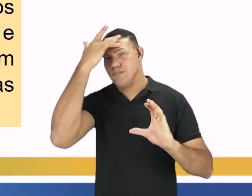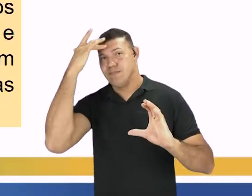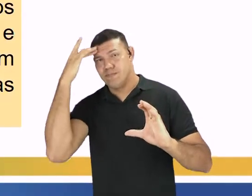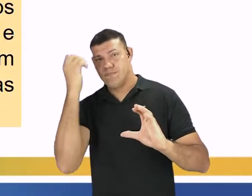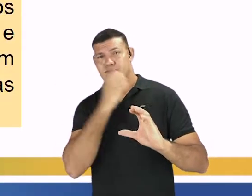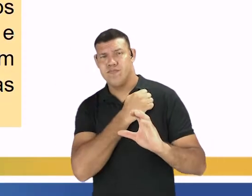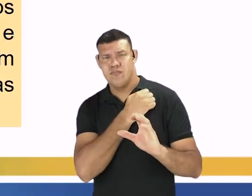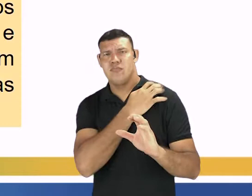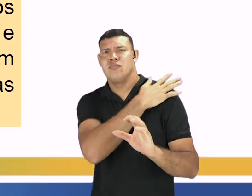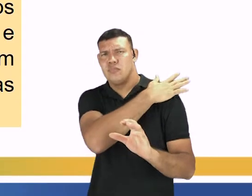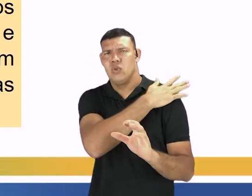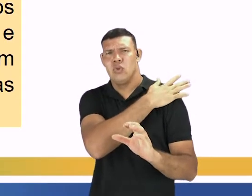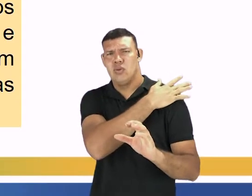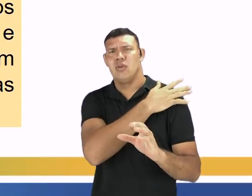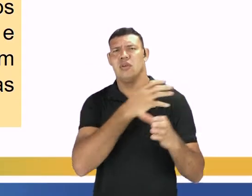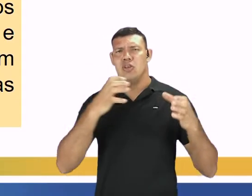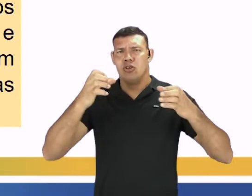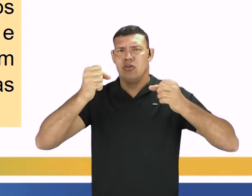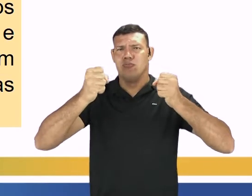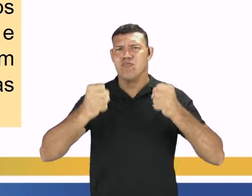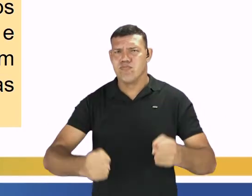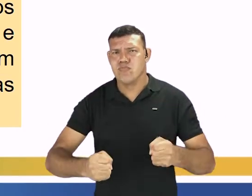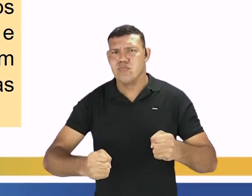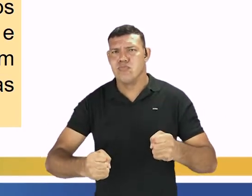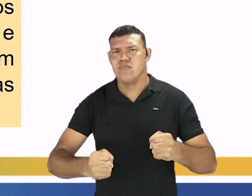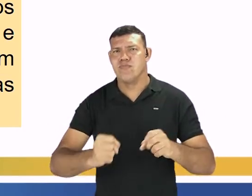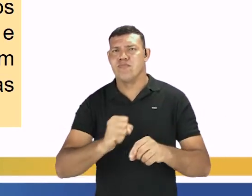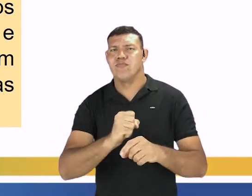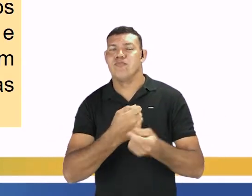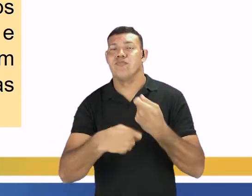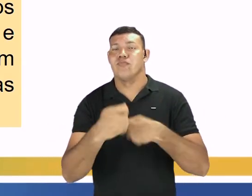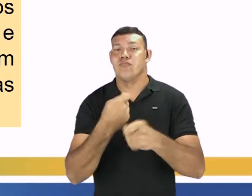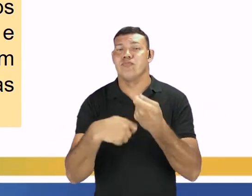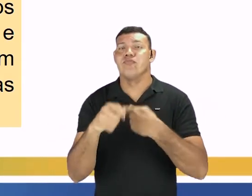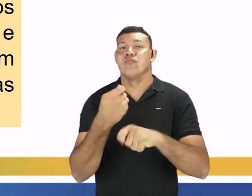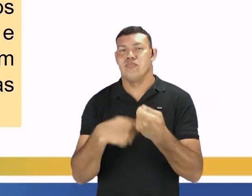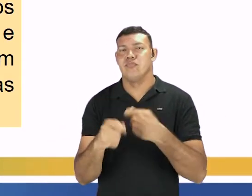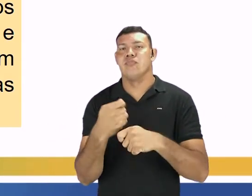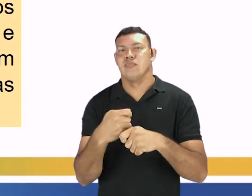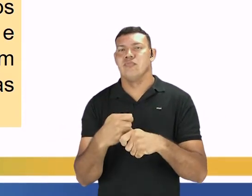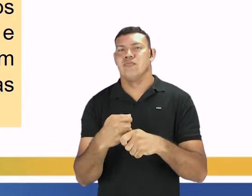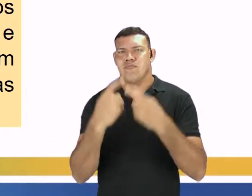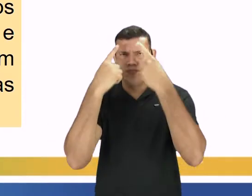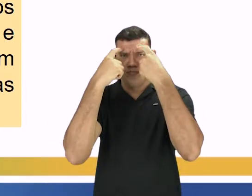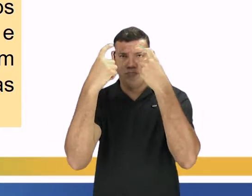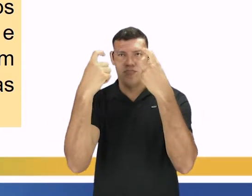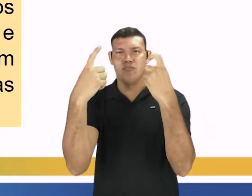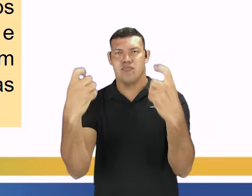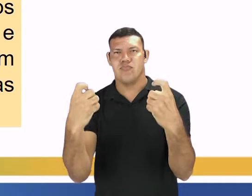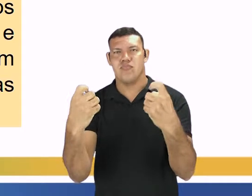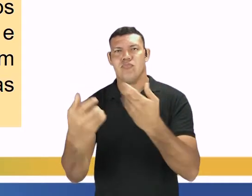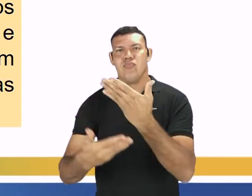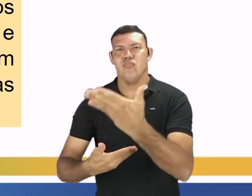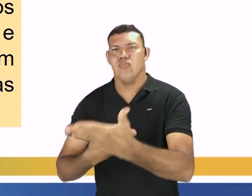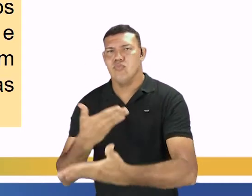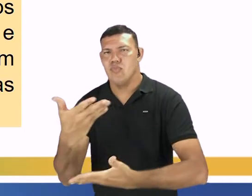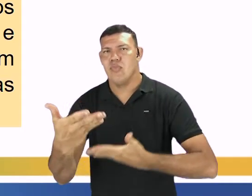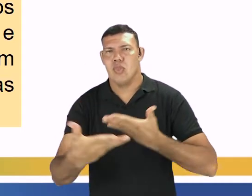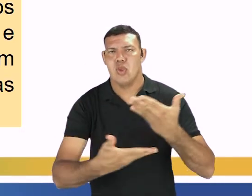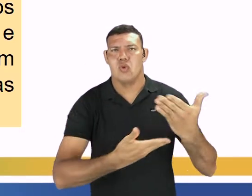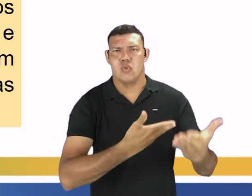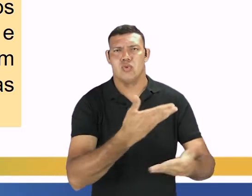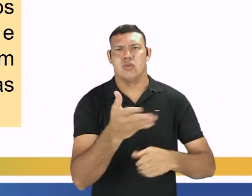que detinha o poder econômico e exercia o poder local por meio da violência e troca de favores,